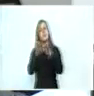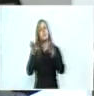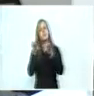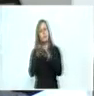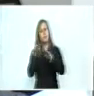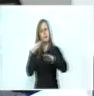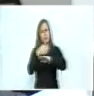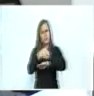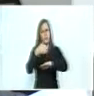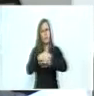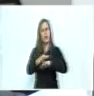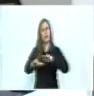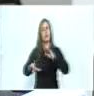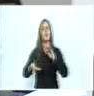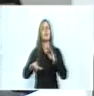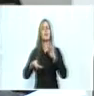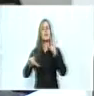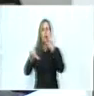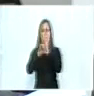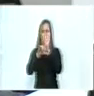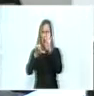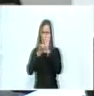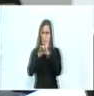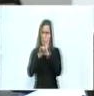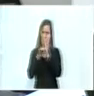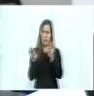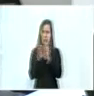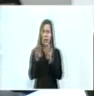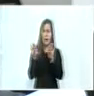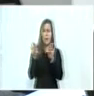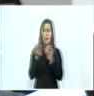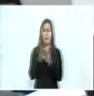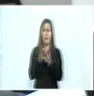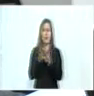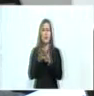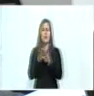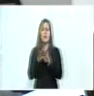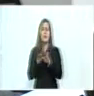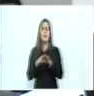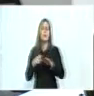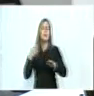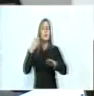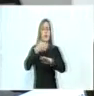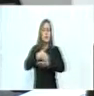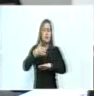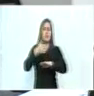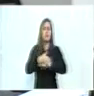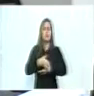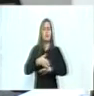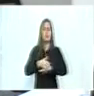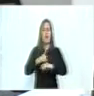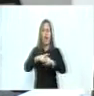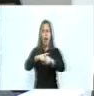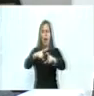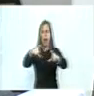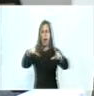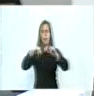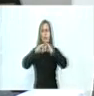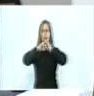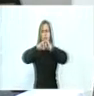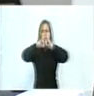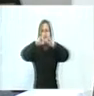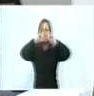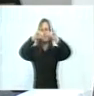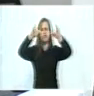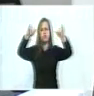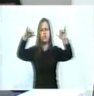atendimento ao preceito legal, também devemos destacar ações efetivas de buscar ampla divulgação a todos os